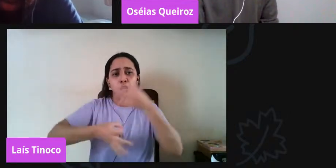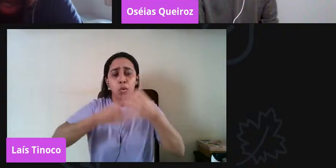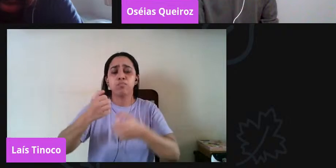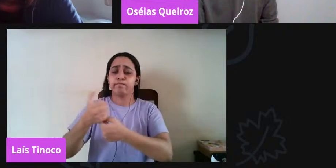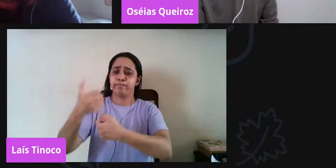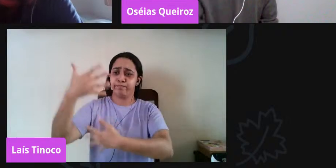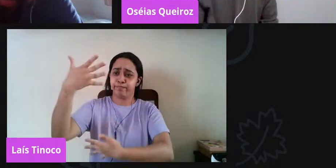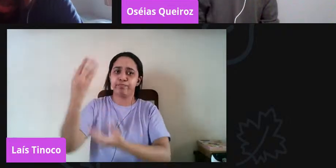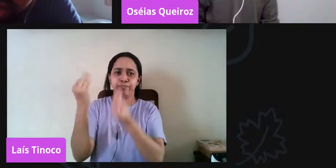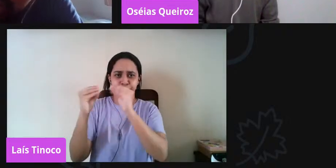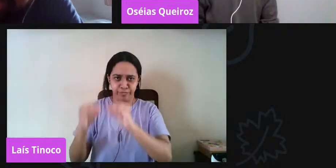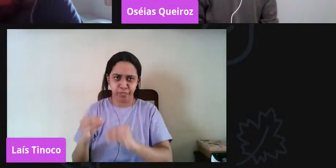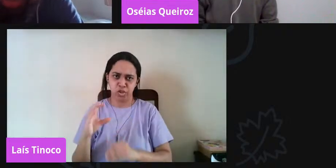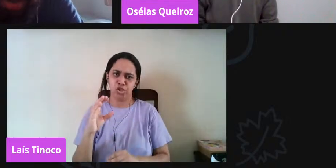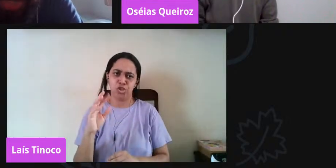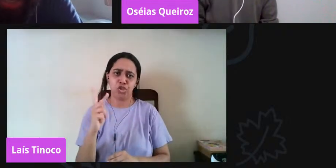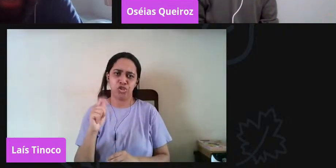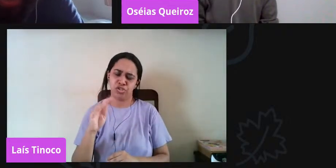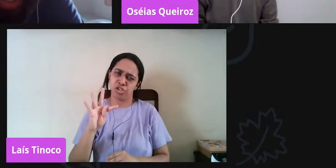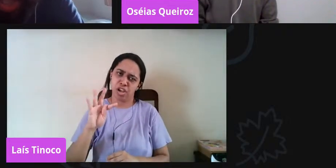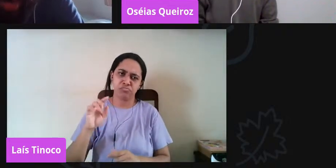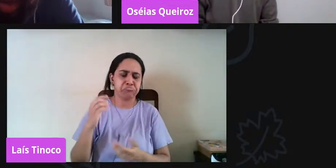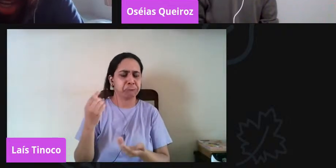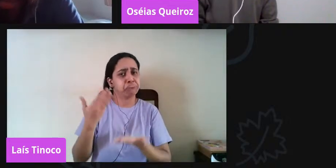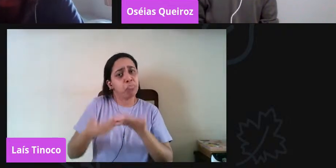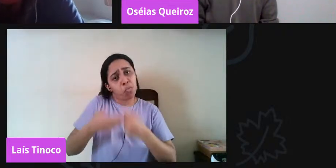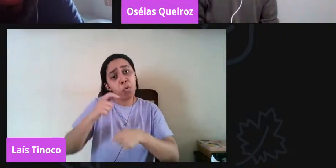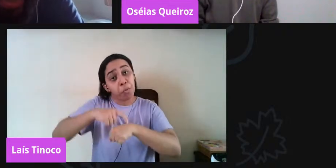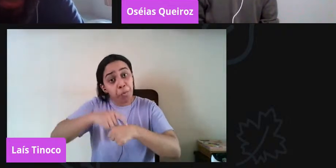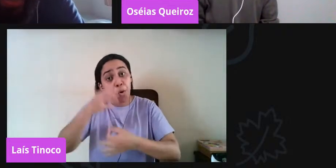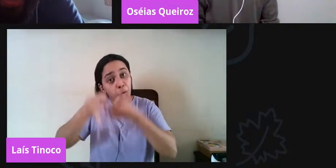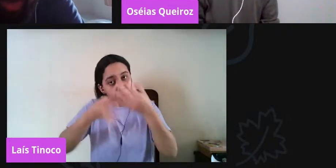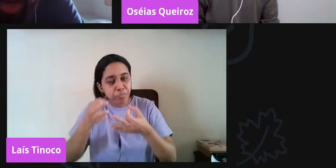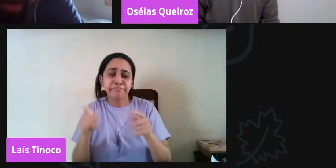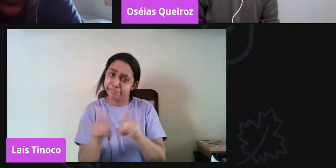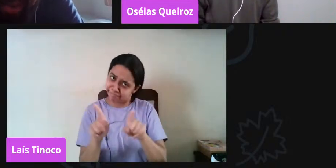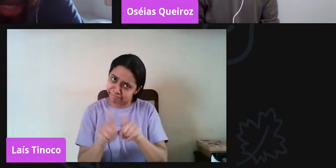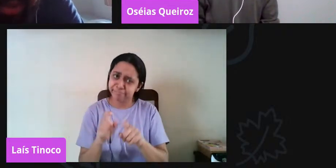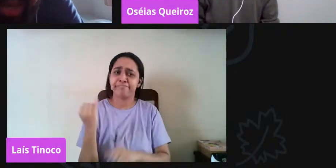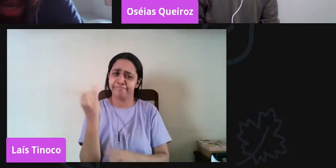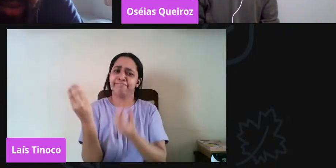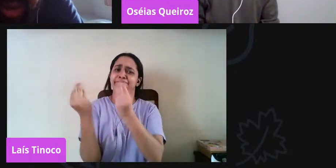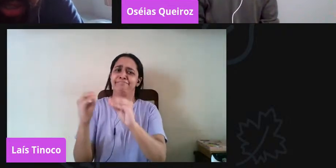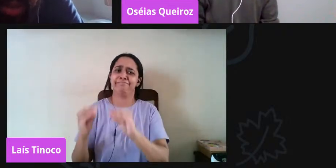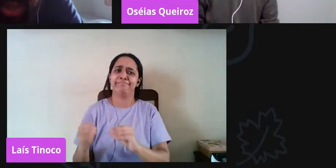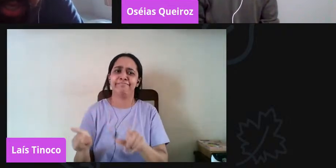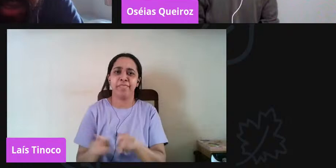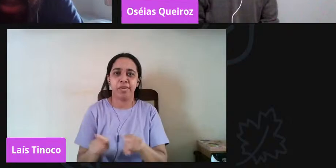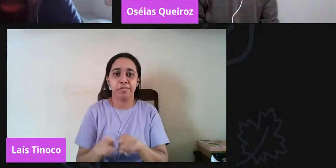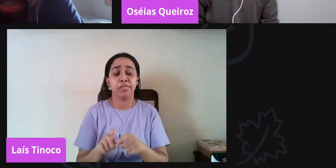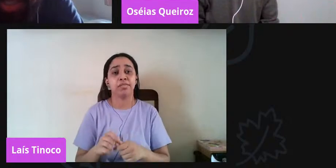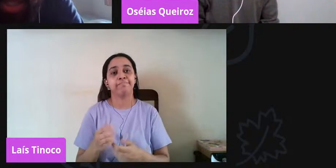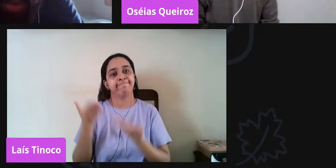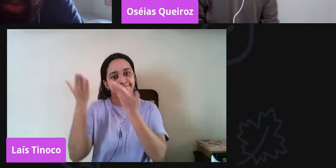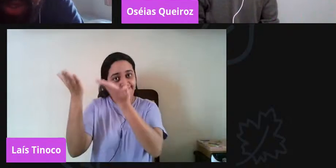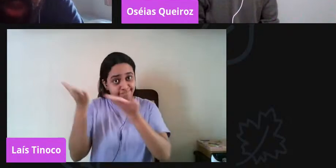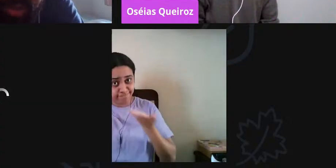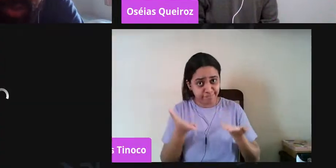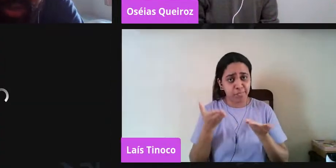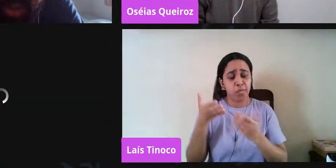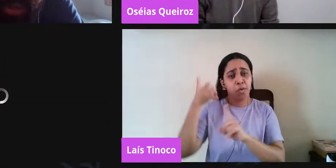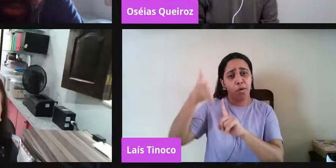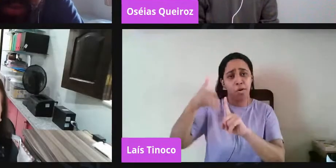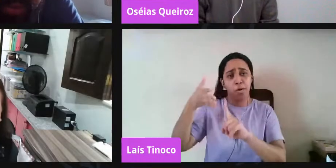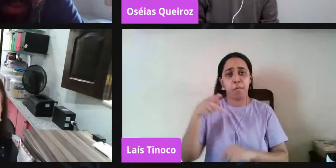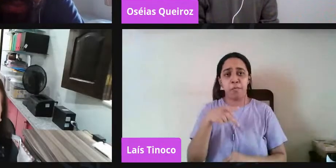chat a qualquer momento, né? E elogios também, né? Se houverem, tá? Então agora eu passo a palavra à nossa representante docente, a